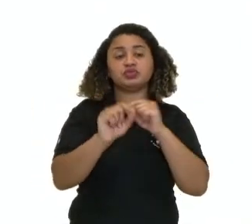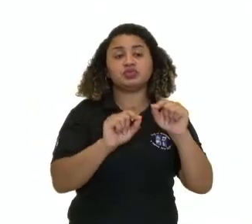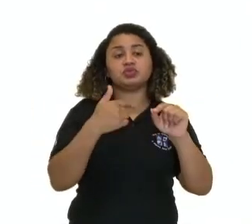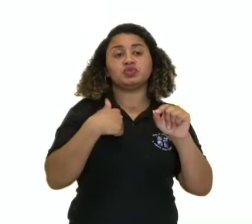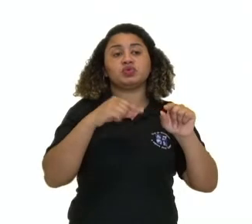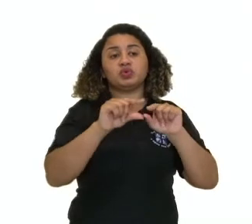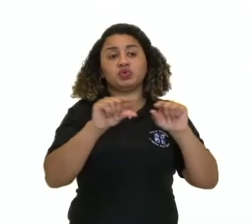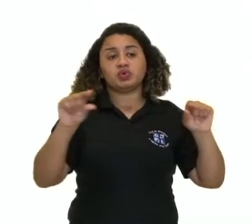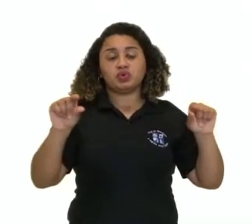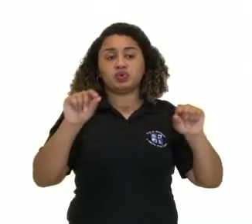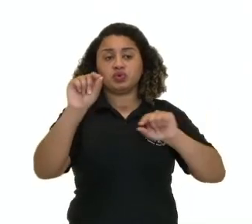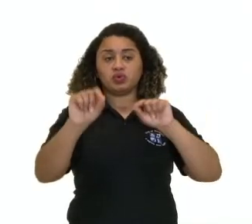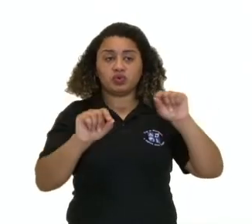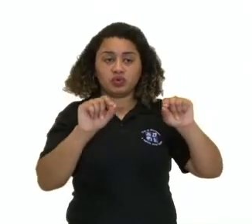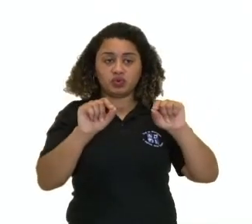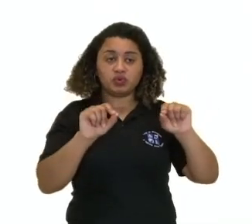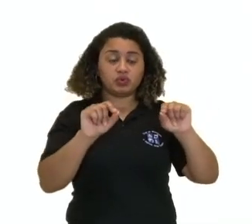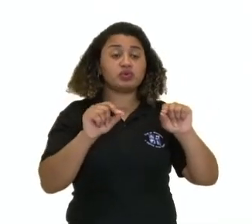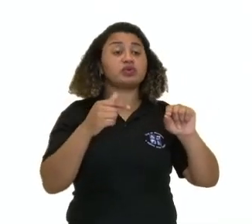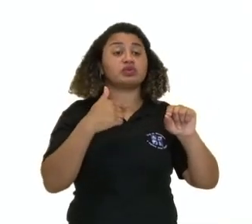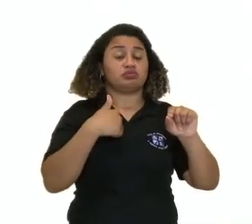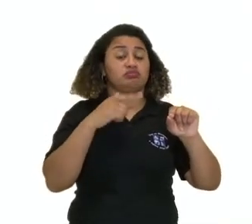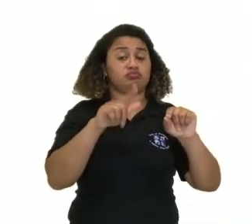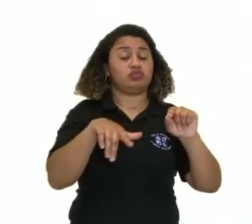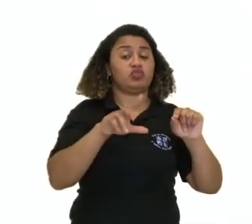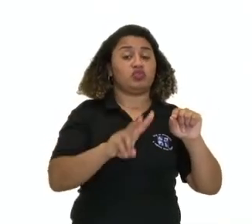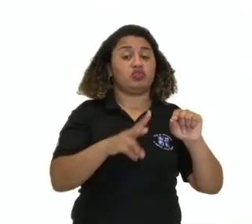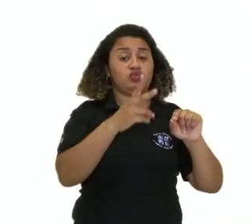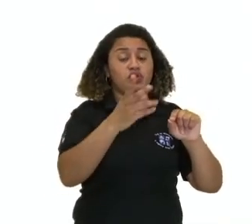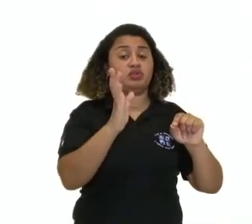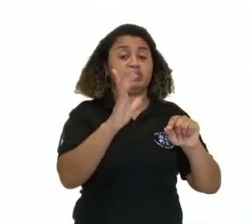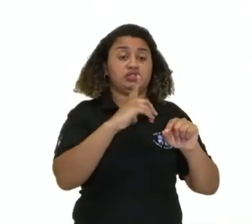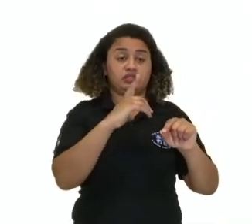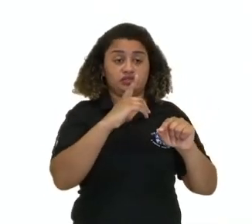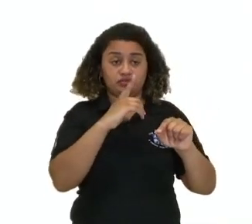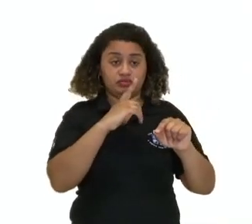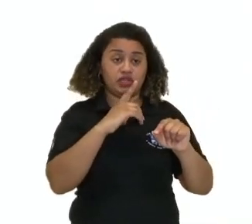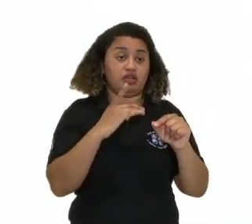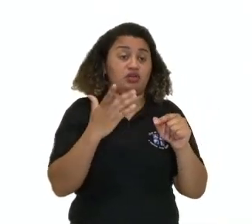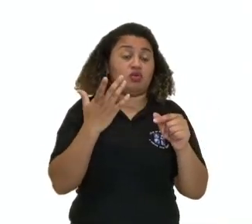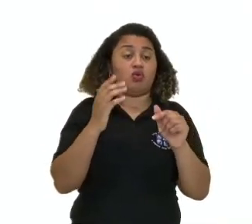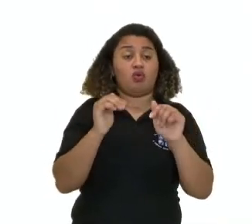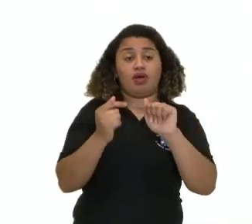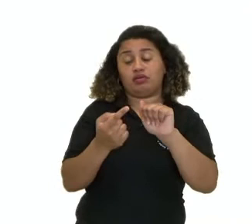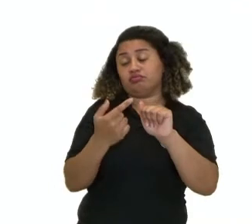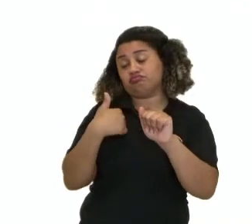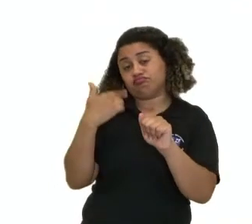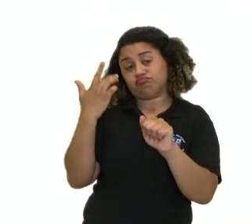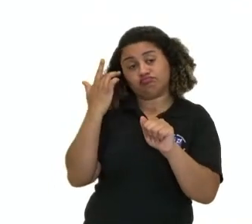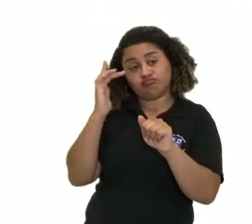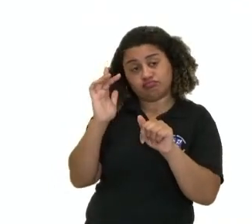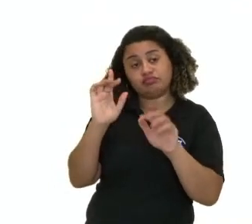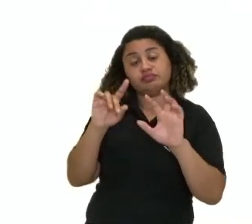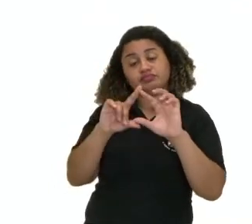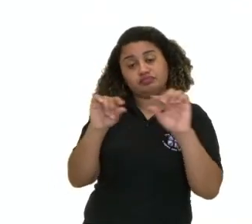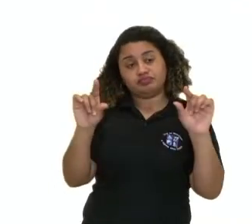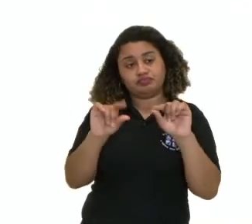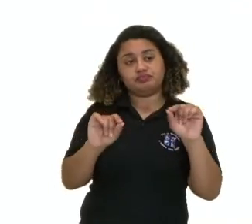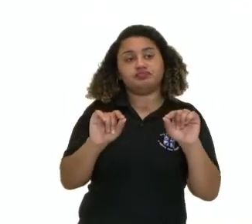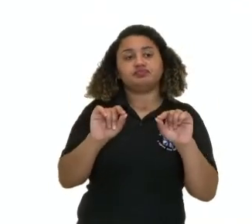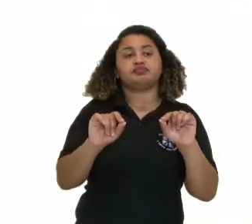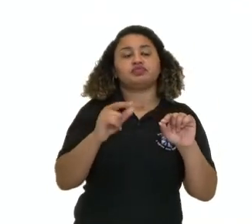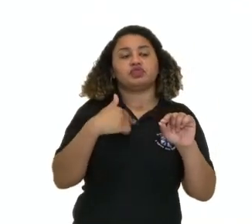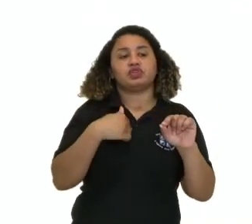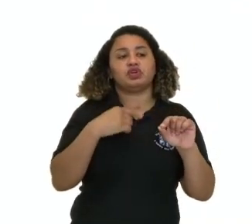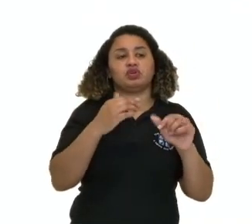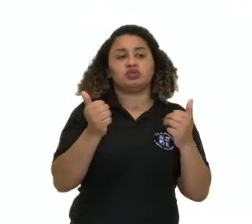A4. Quero descobrir o meu A1, né? E para isso vou usar a fórmula. O